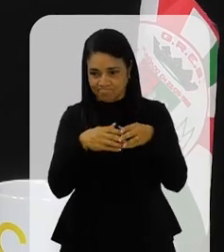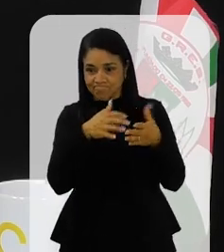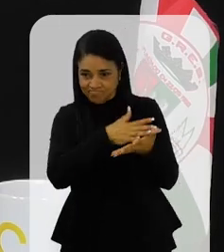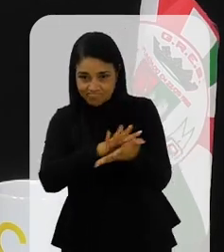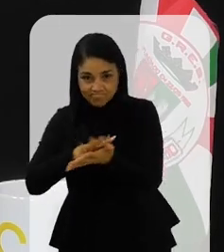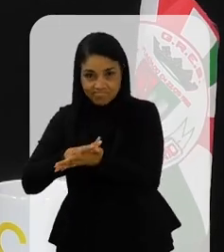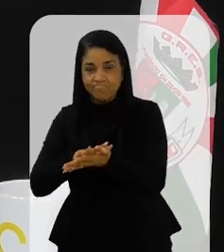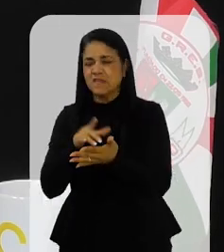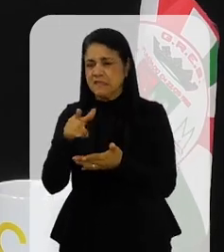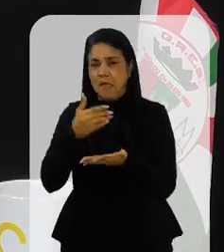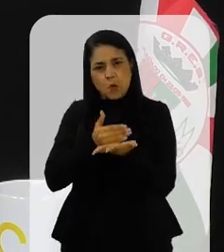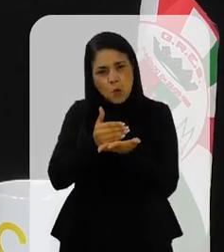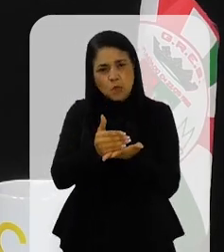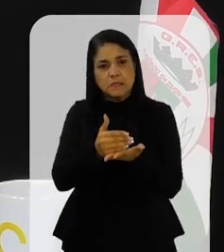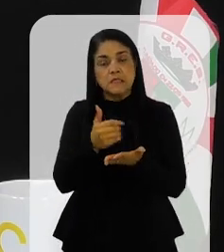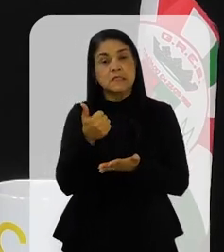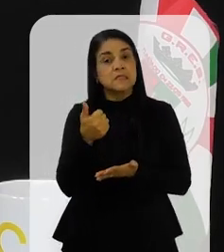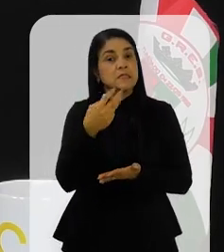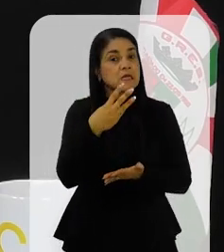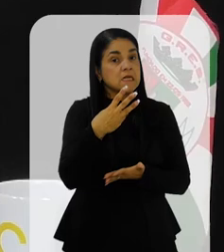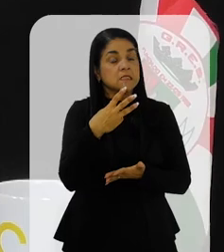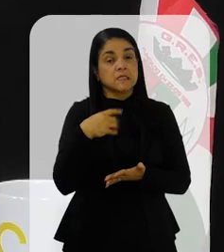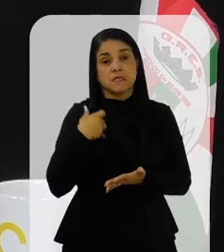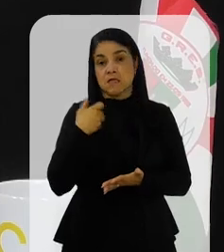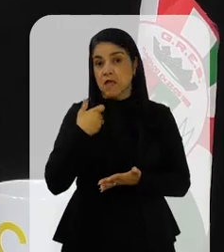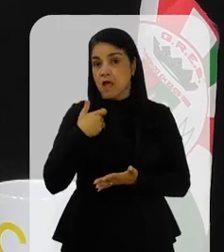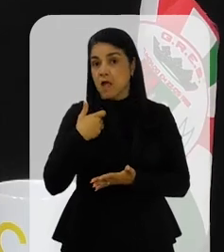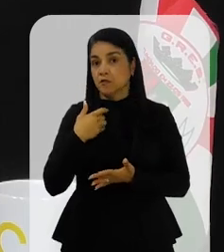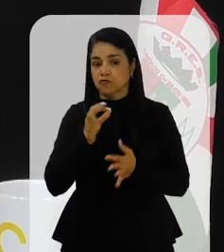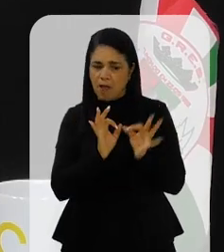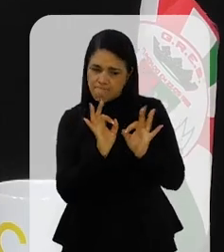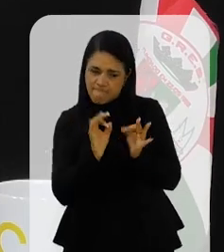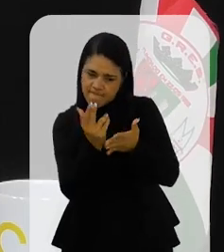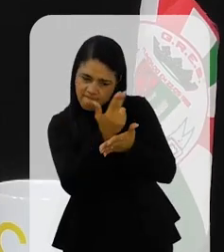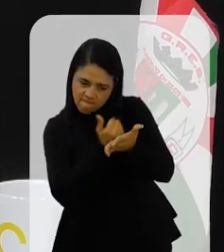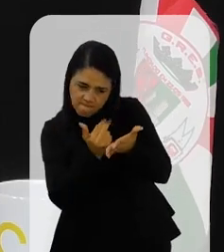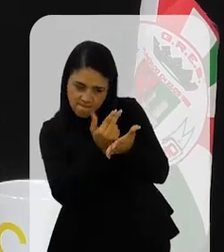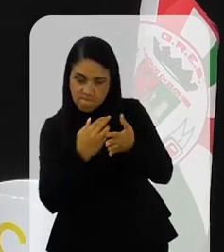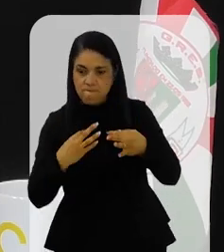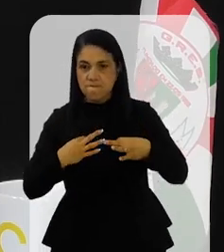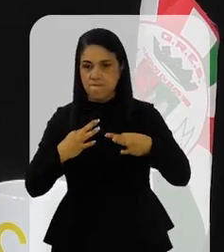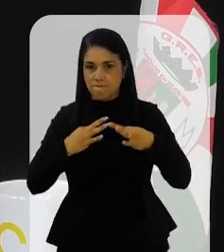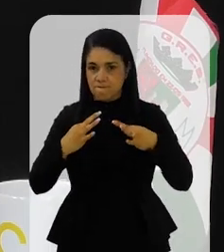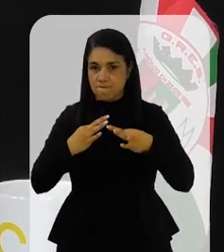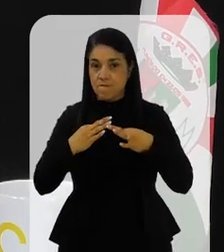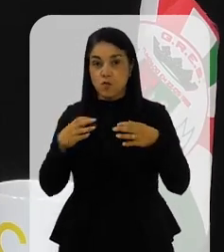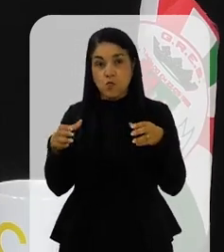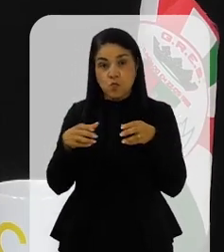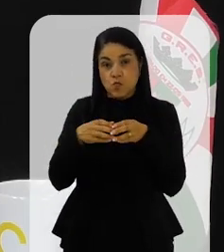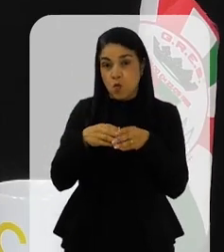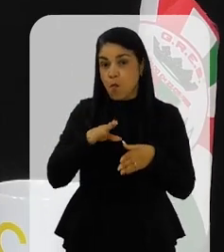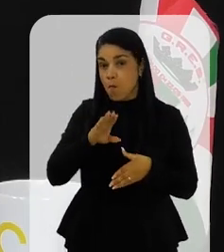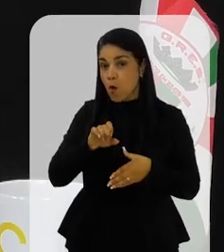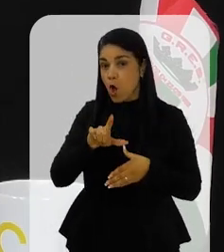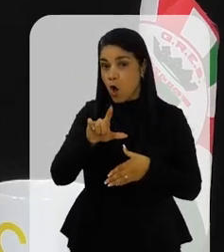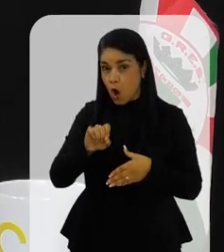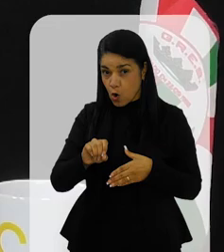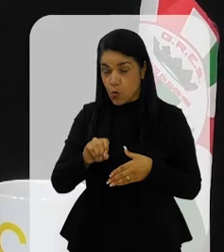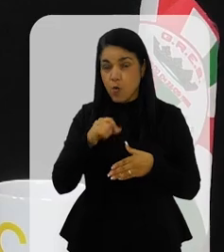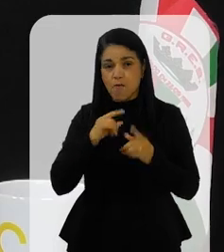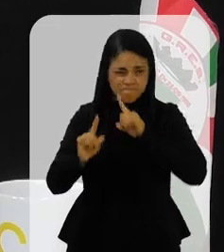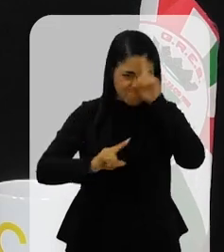você sabe da minha história, com 13 anos eu já era figurinista do bloco perto lá de casa, eu que inventava